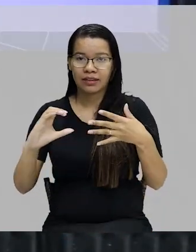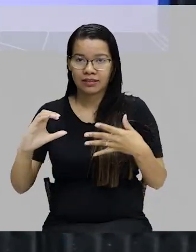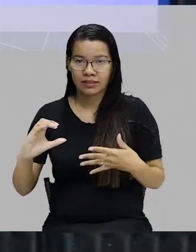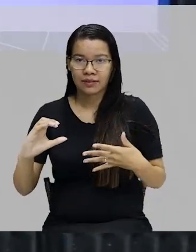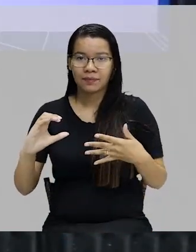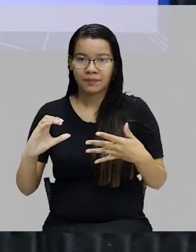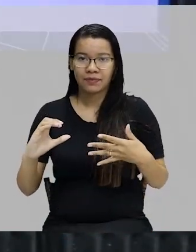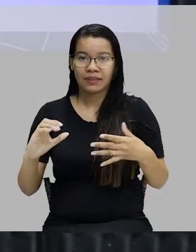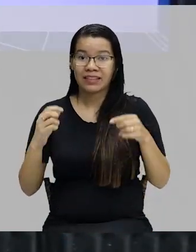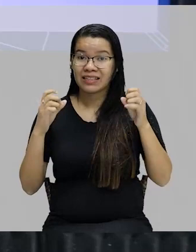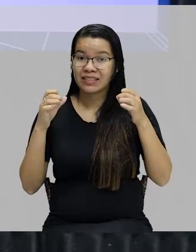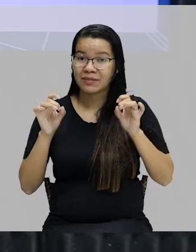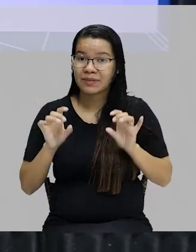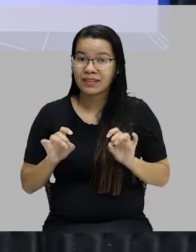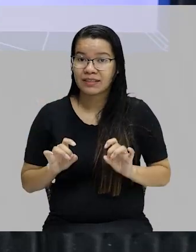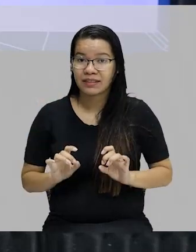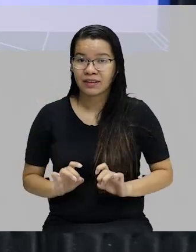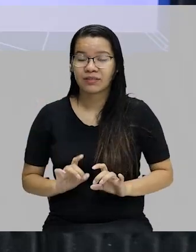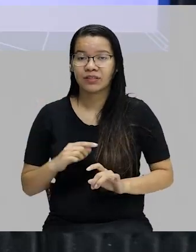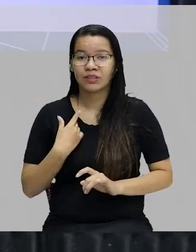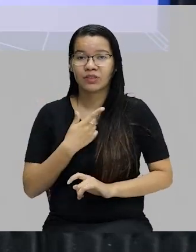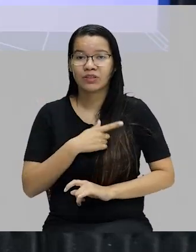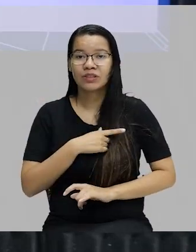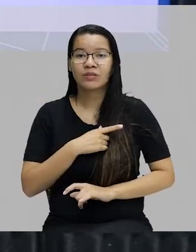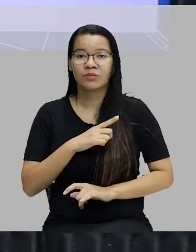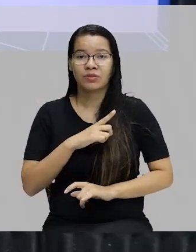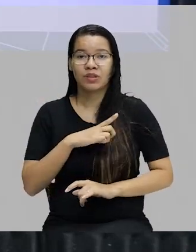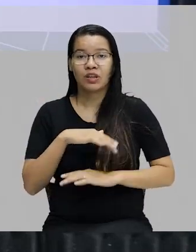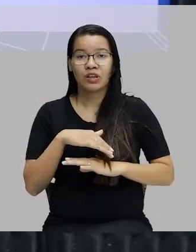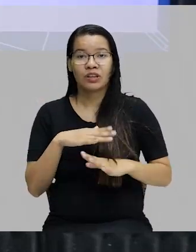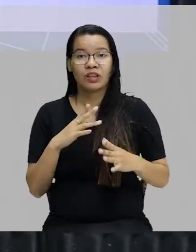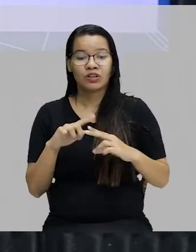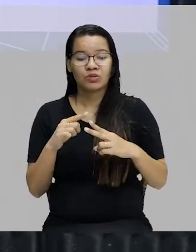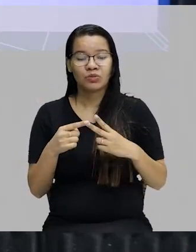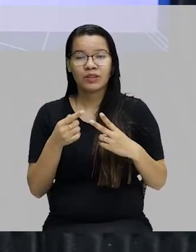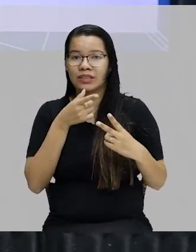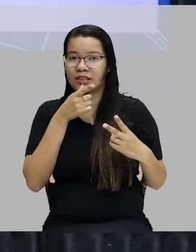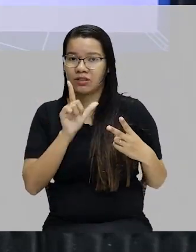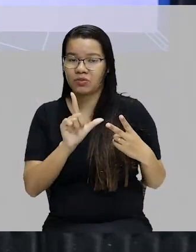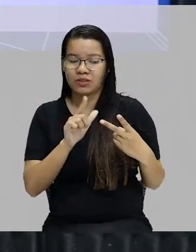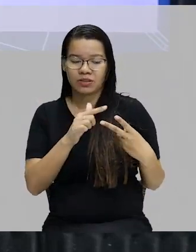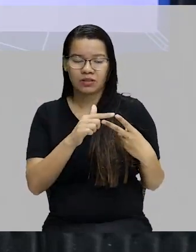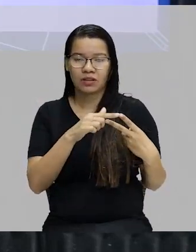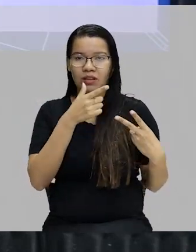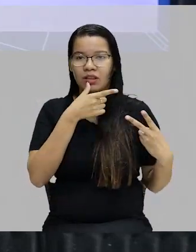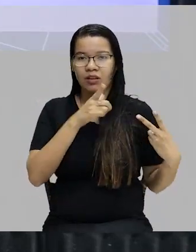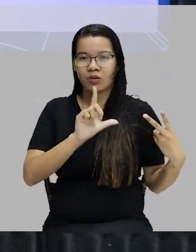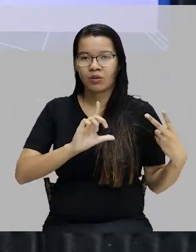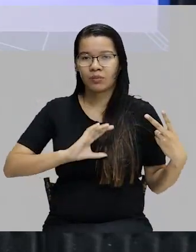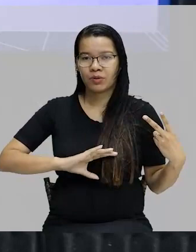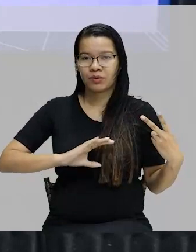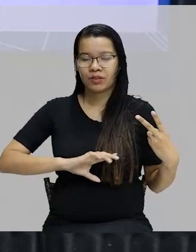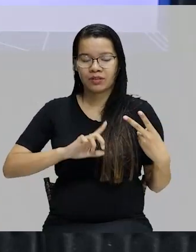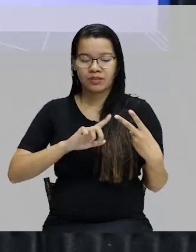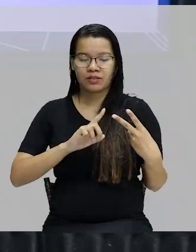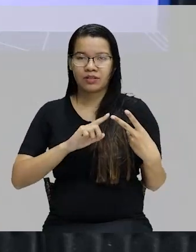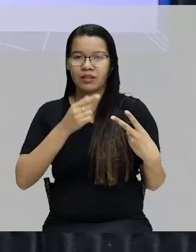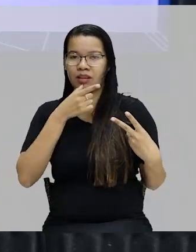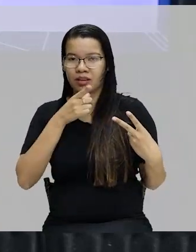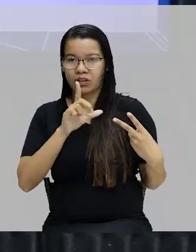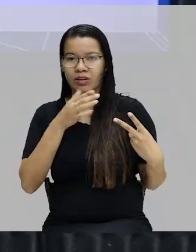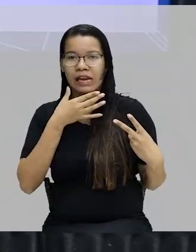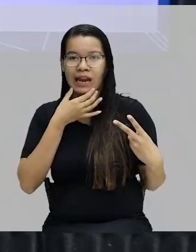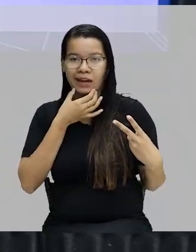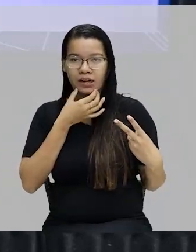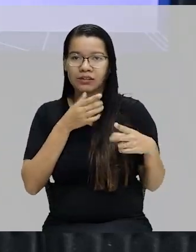as línguas, tanto na língua portuguesa quanto na língua inglesa. E hoje nós vamos falar um pouquinho, de maneira geral, sobre os advérbios.